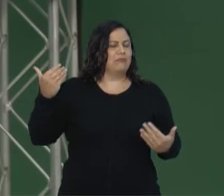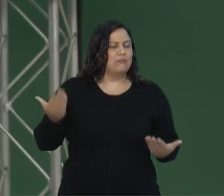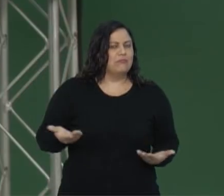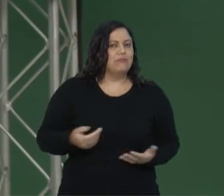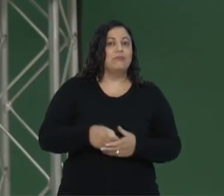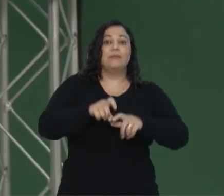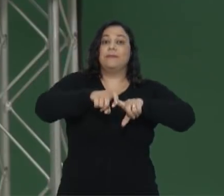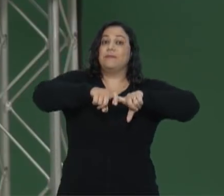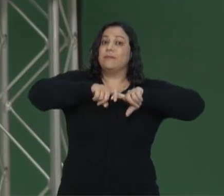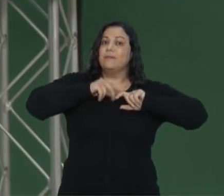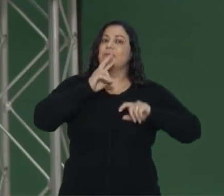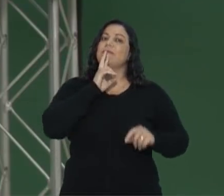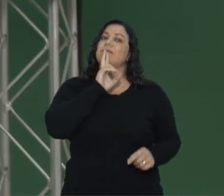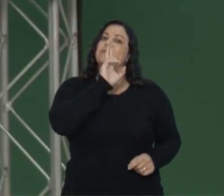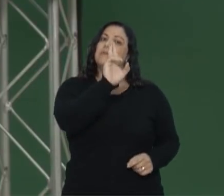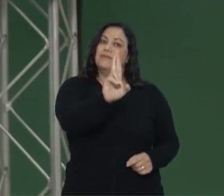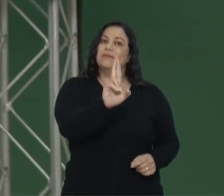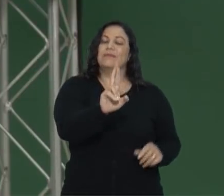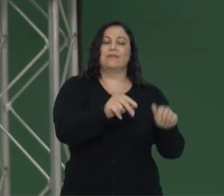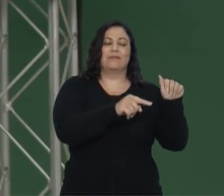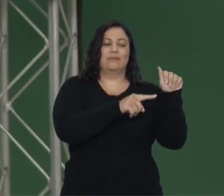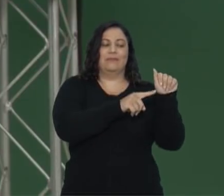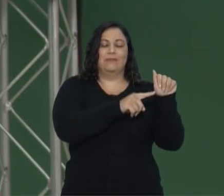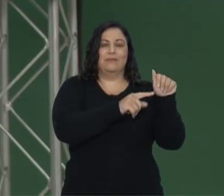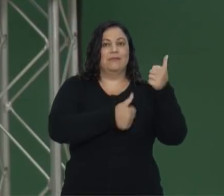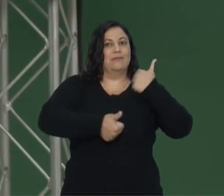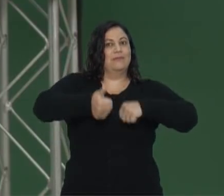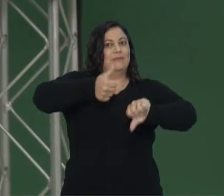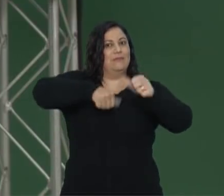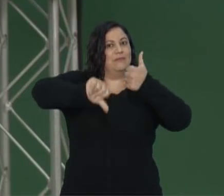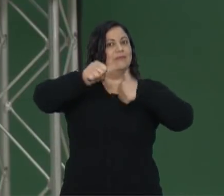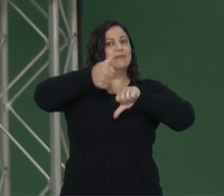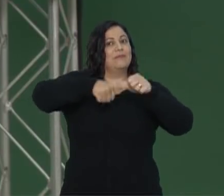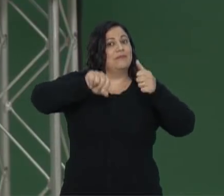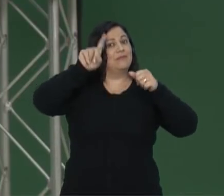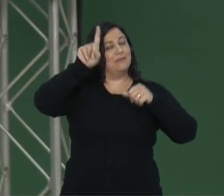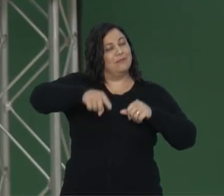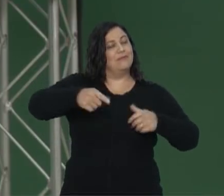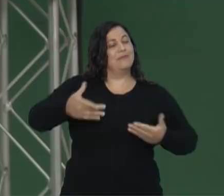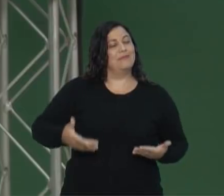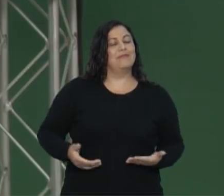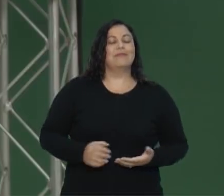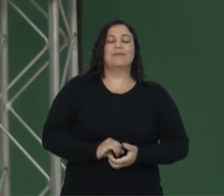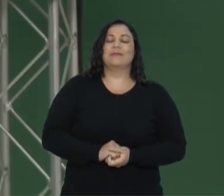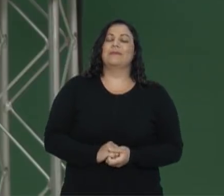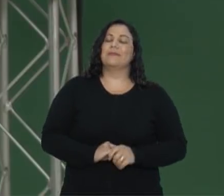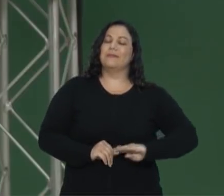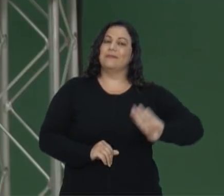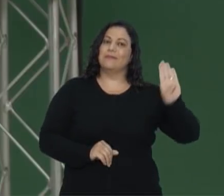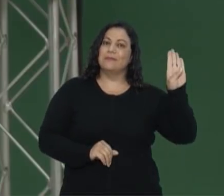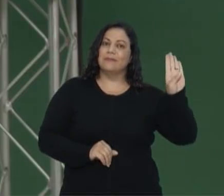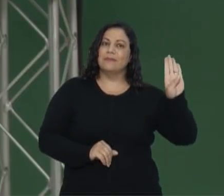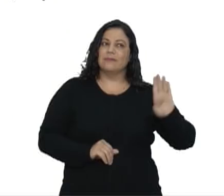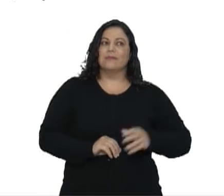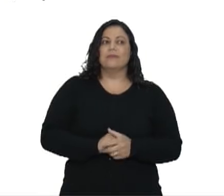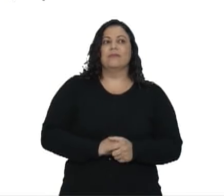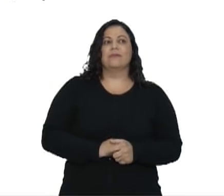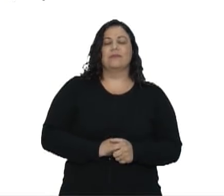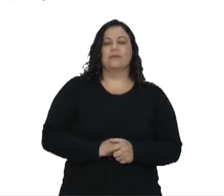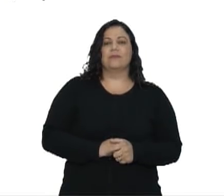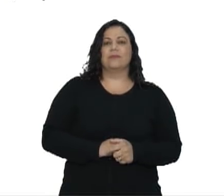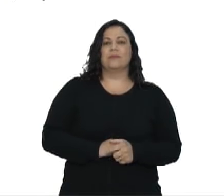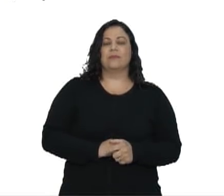isso a resposta da letra A, química, é um fenômeno químico. Letra B, o sorvete derrete fora